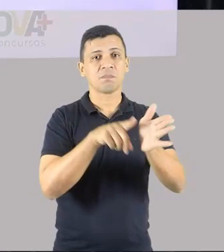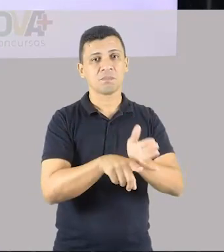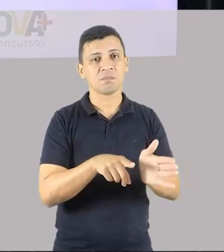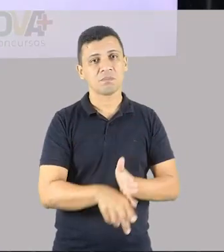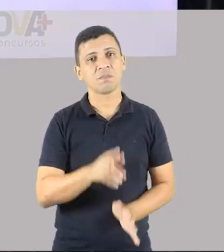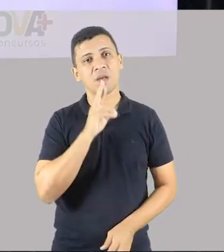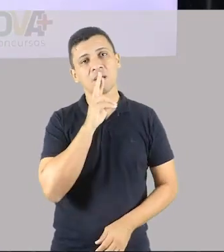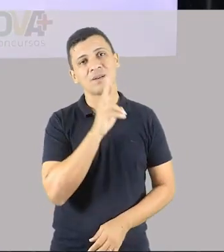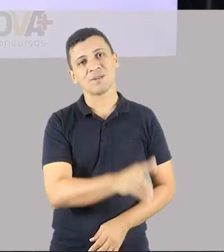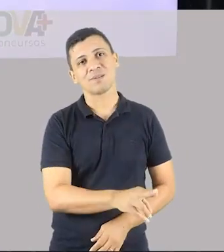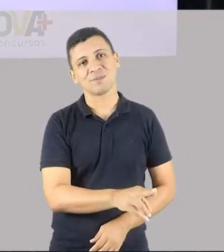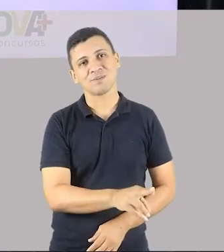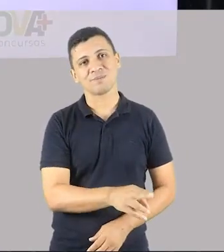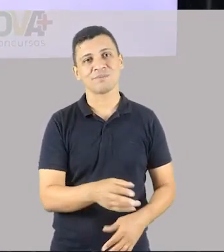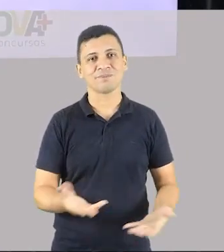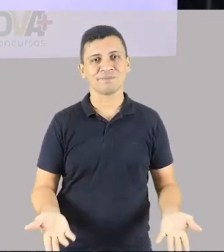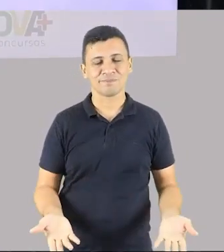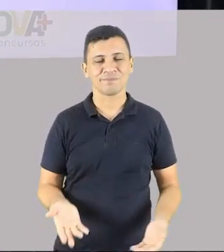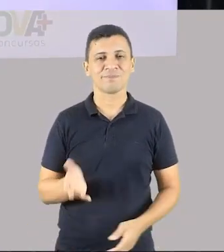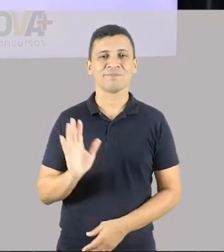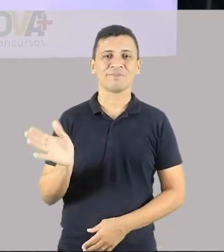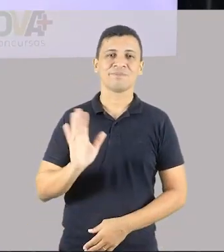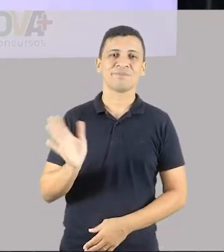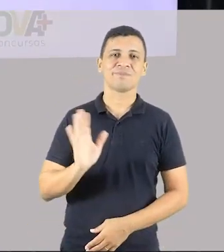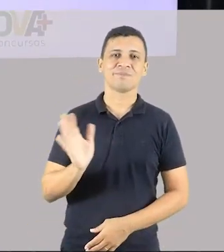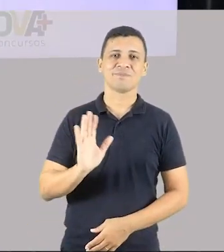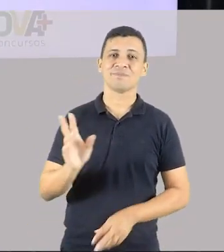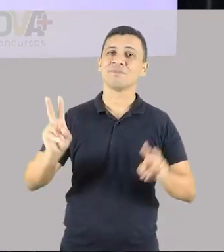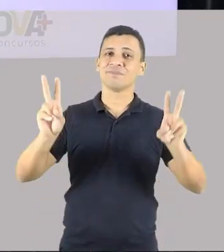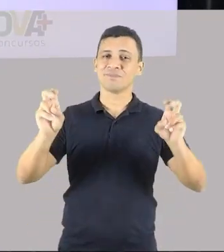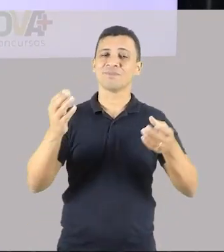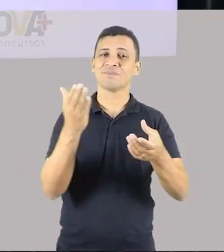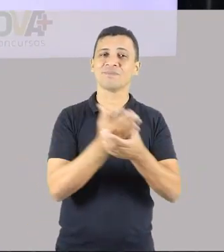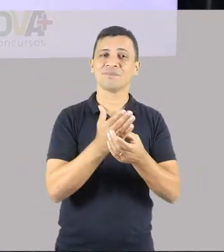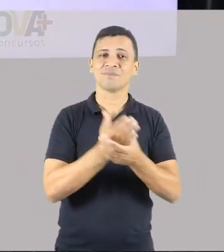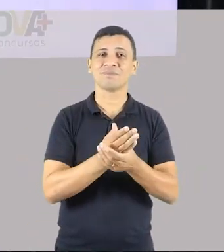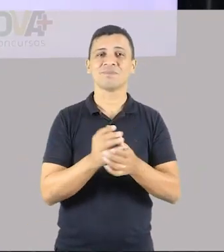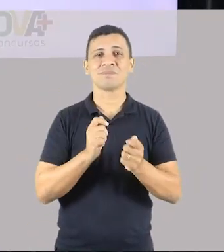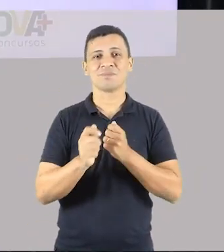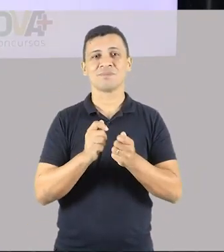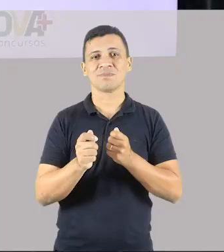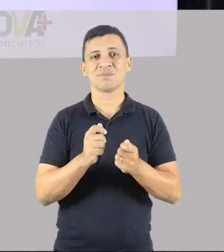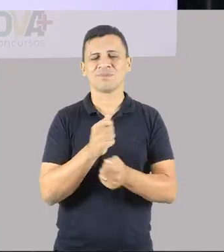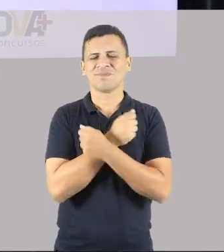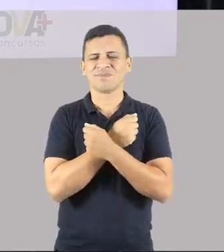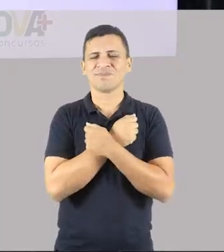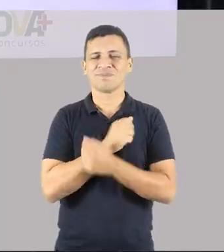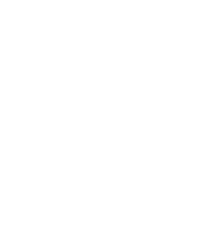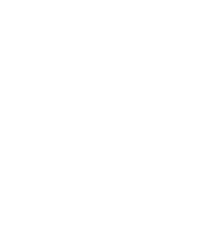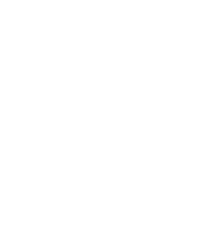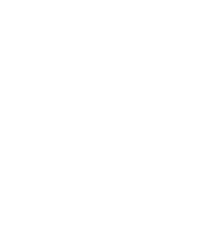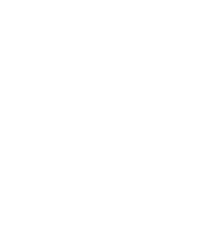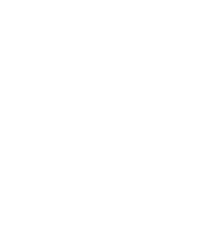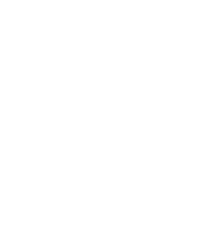e a gente se encontra na próxima aula também sobre o processo administrativo. Um abraço, bons estudos e até lá!